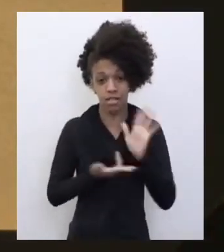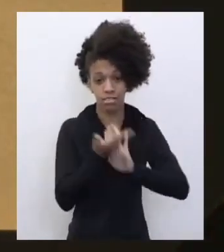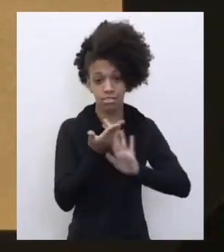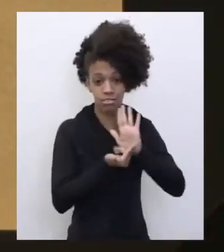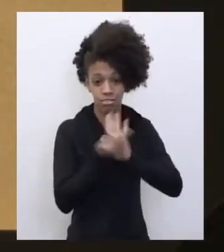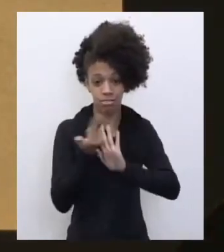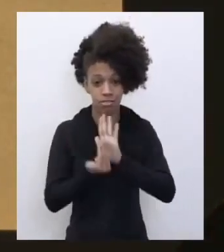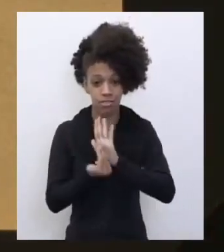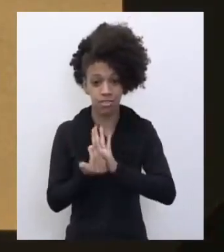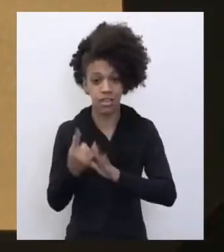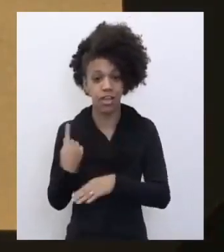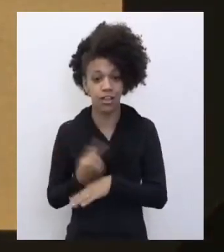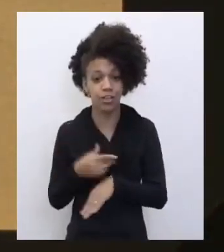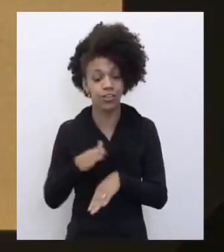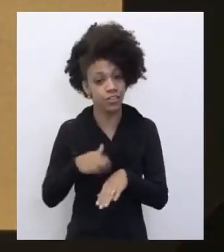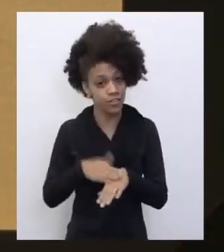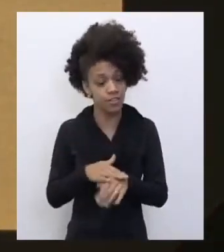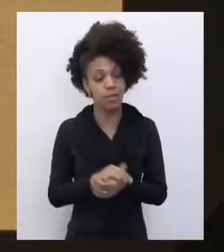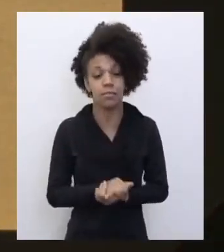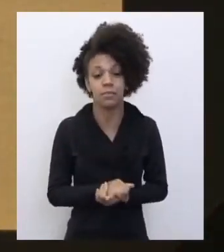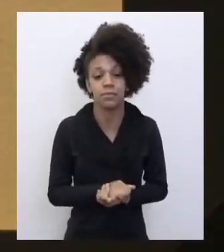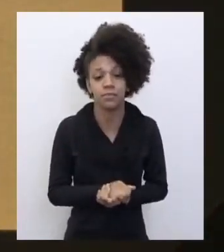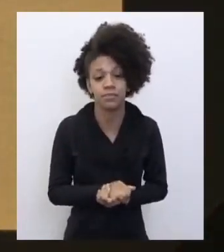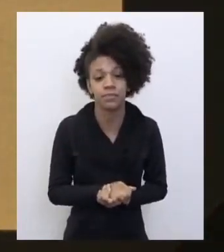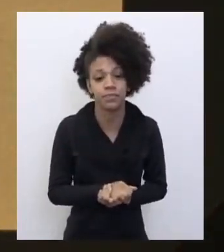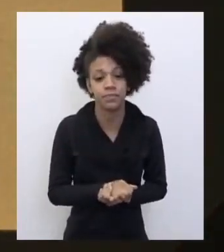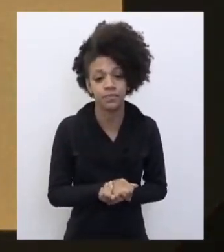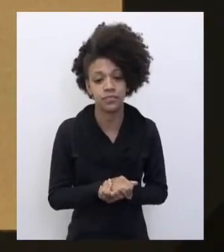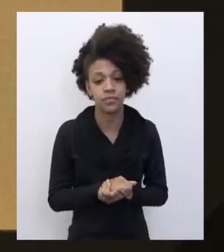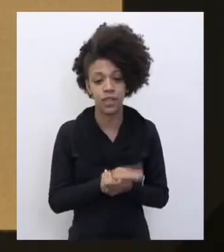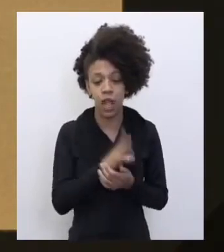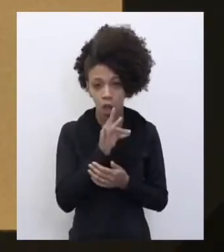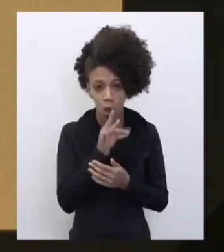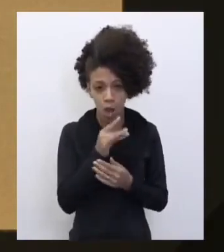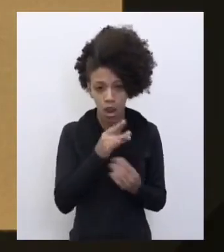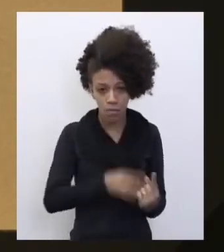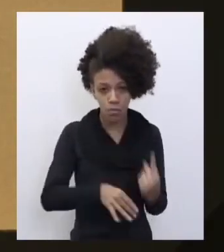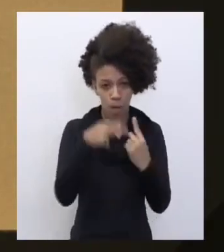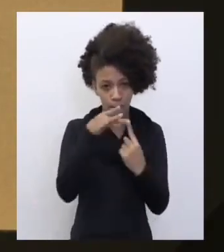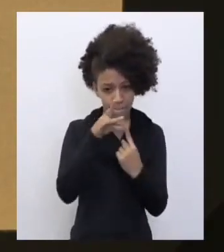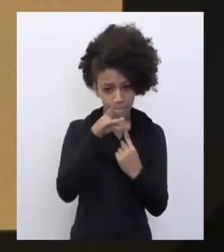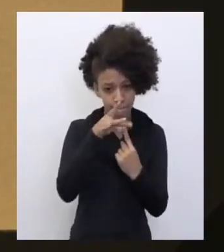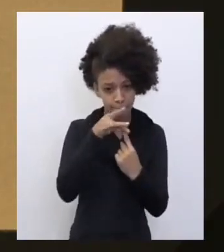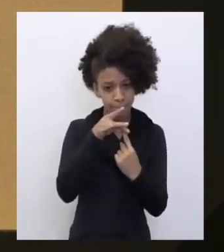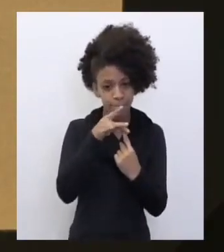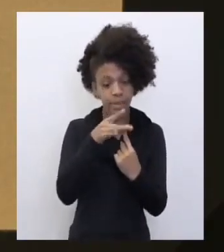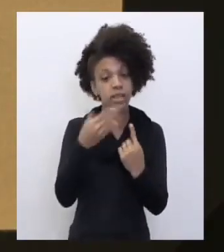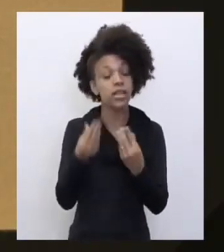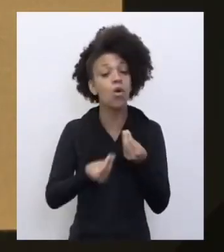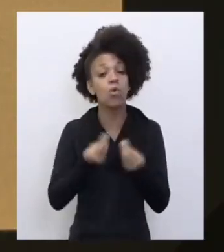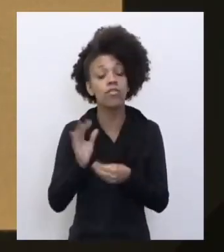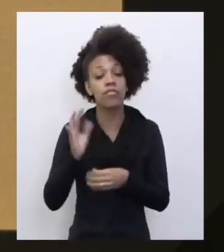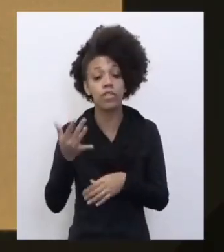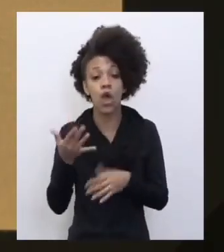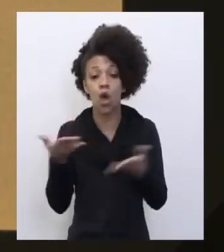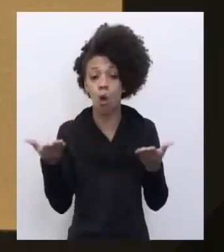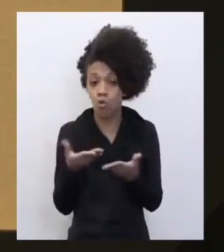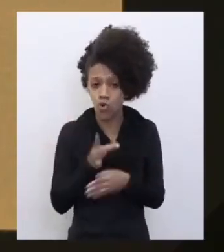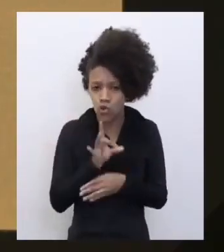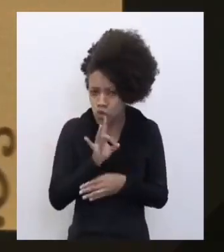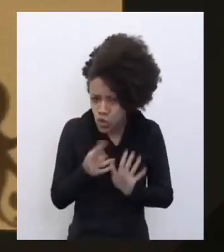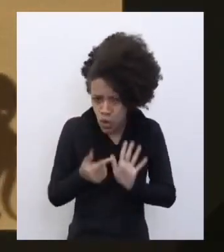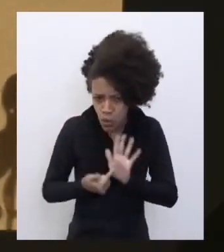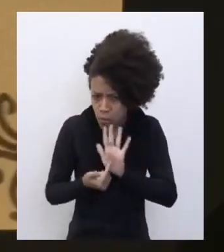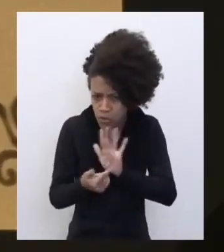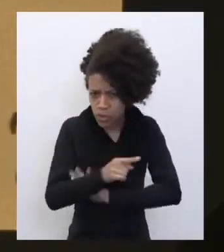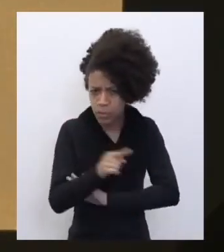nós recortamos. Nós recortamos, colamos num palito. Então, turma, o que vai acontecer? Hoje eu vou só